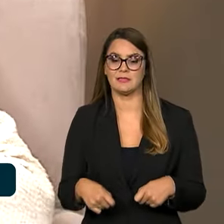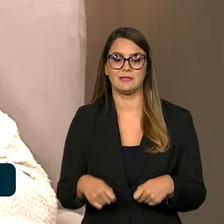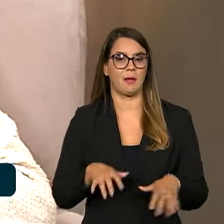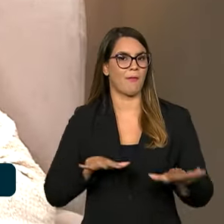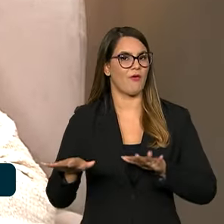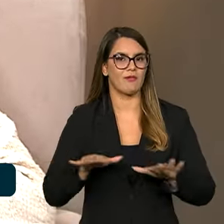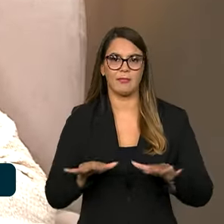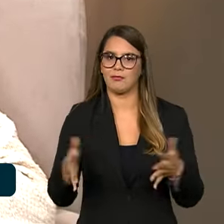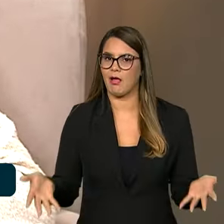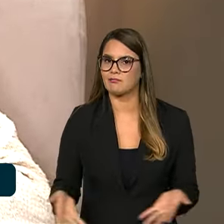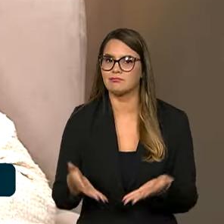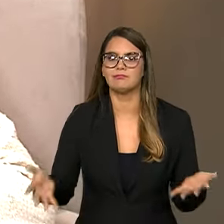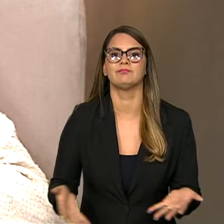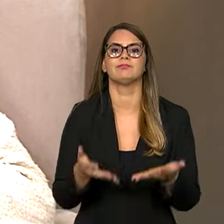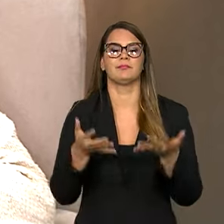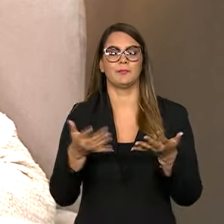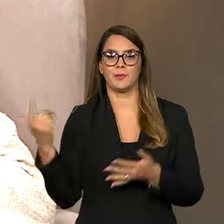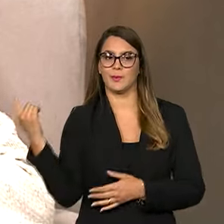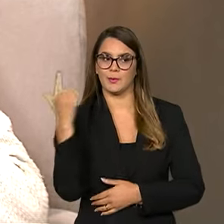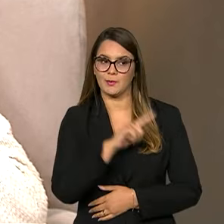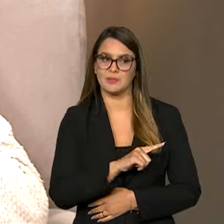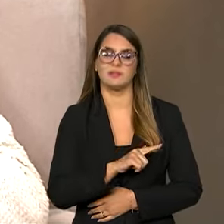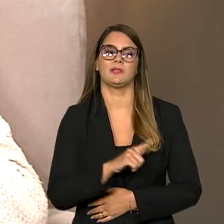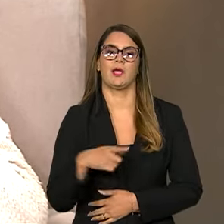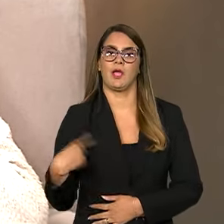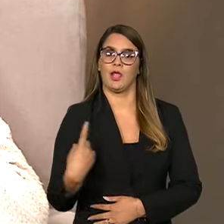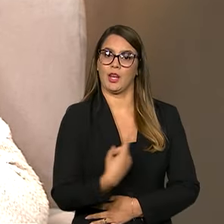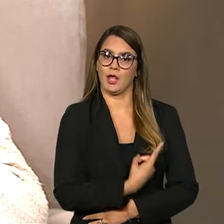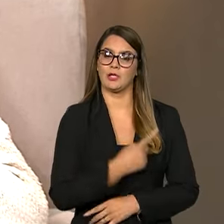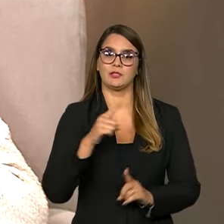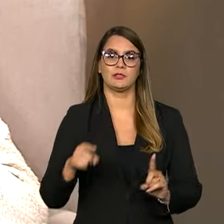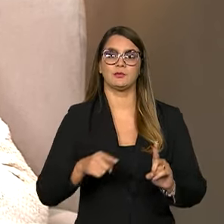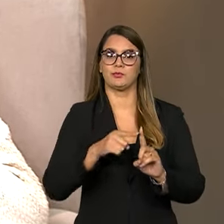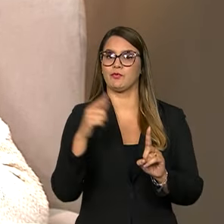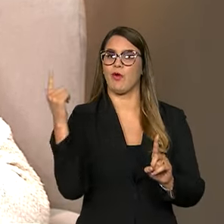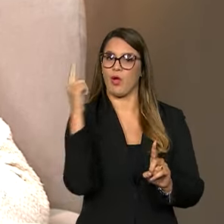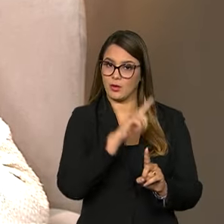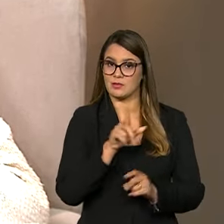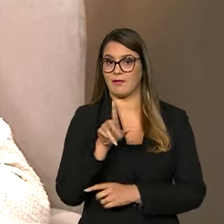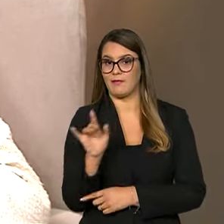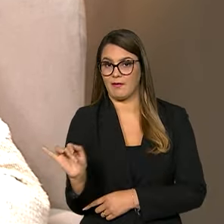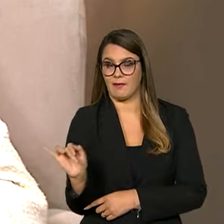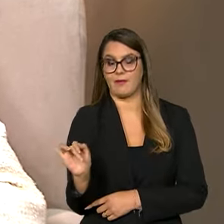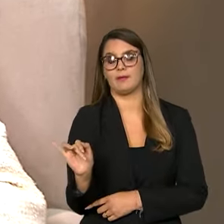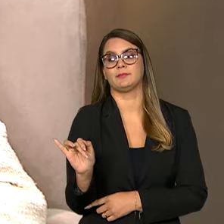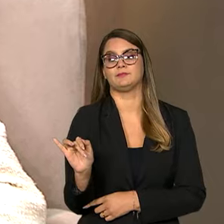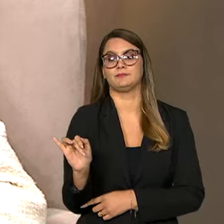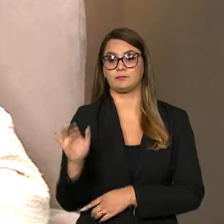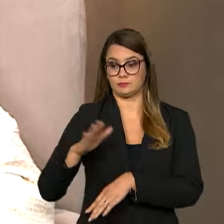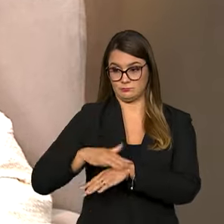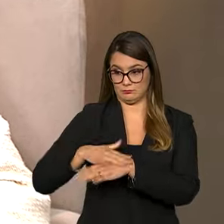movimento para que nós tenhamos ali as nossas as nossas metas alcançadas isso vai desde a